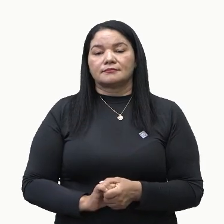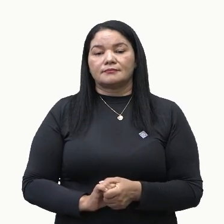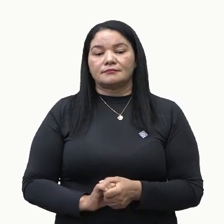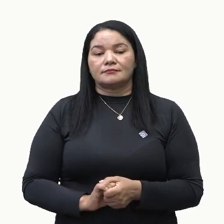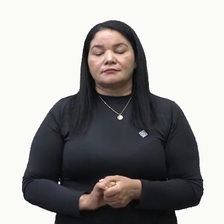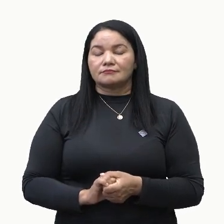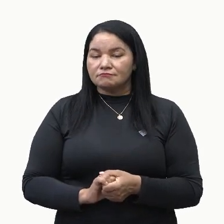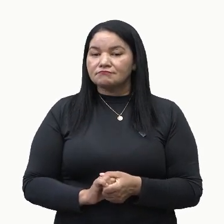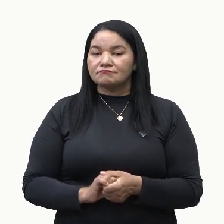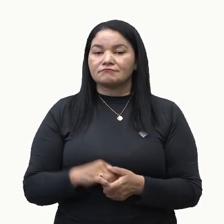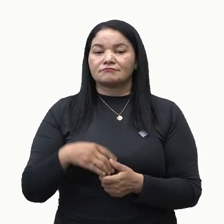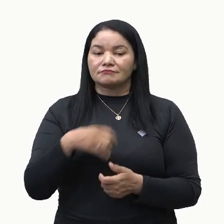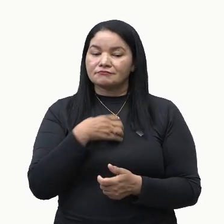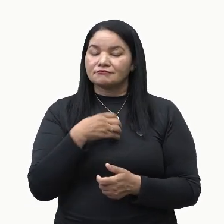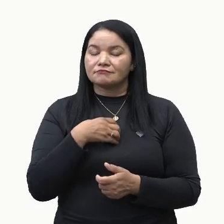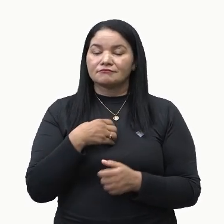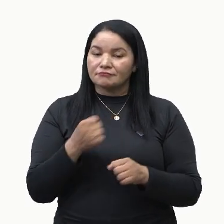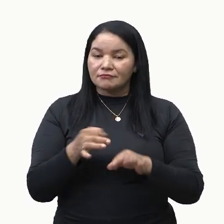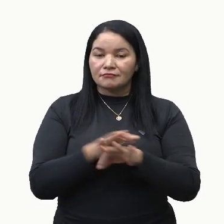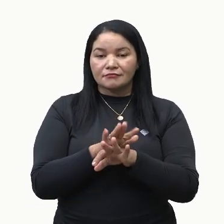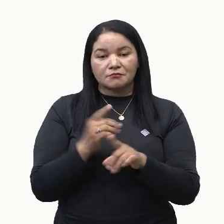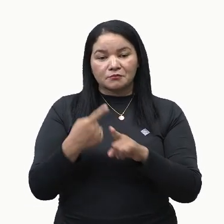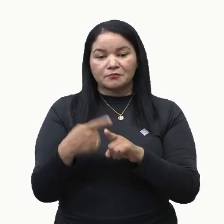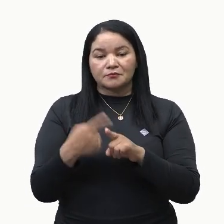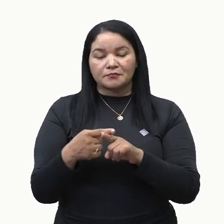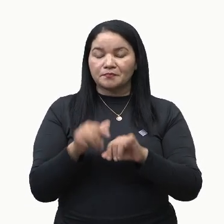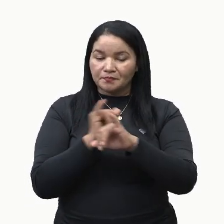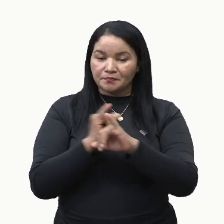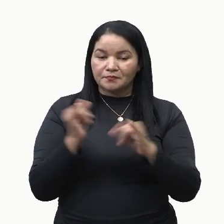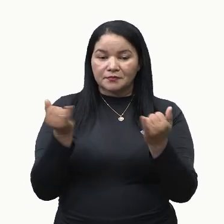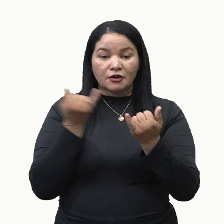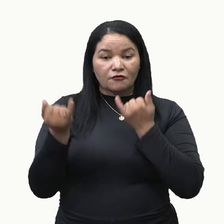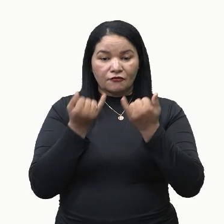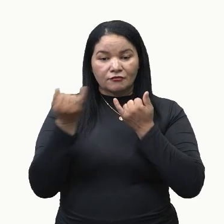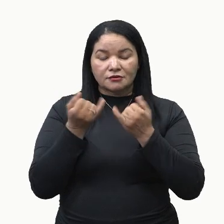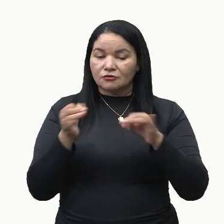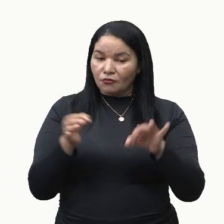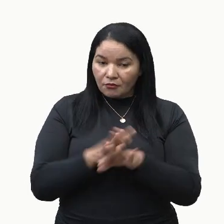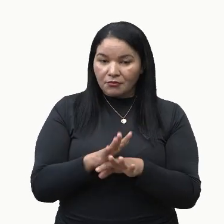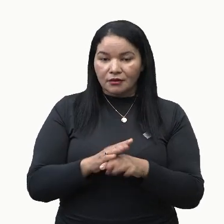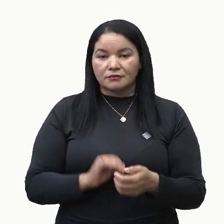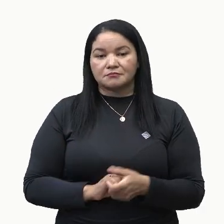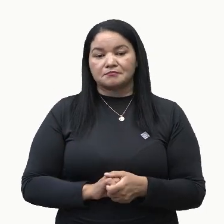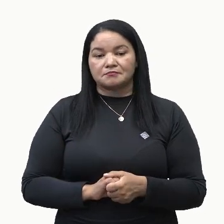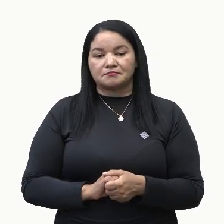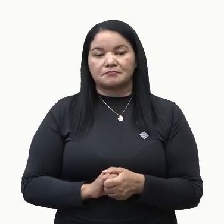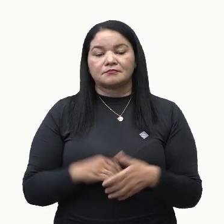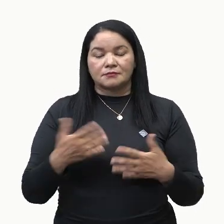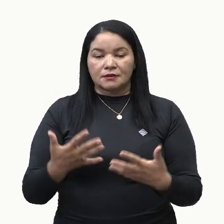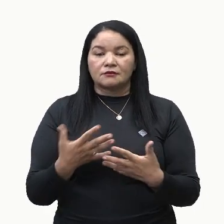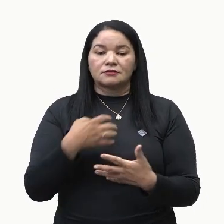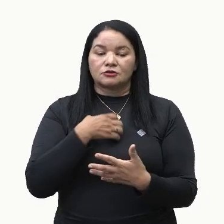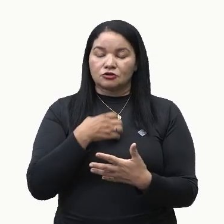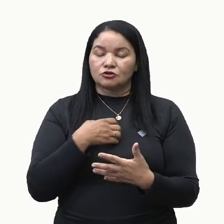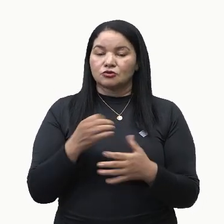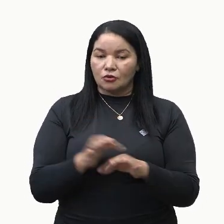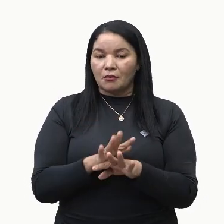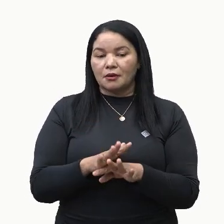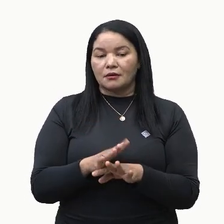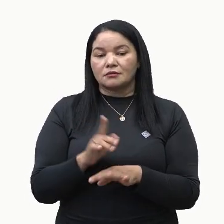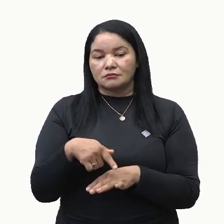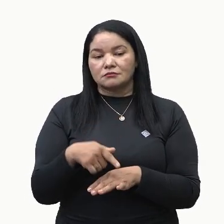tá completa a informação aí, né? Então é um período, o período ele tem sentido completo. Já